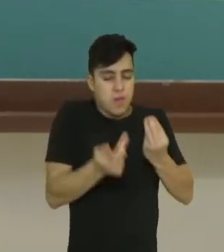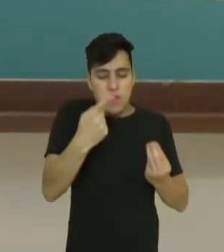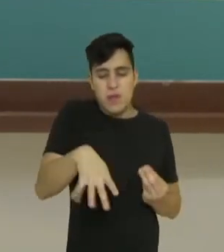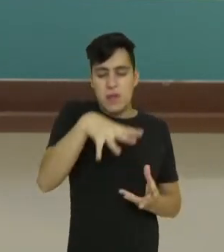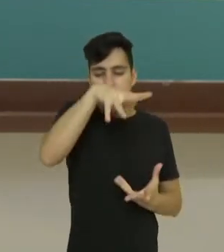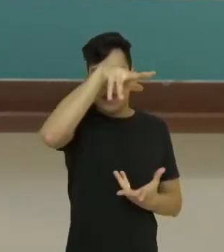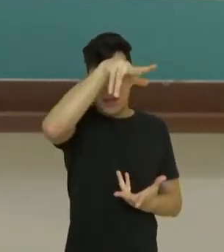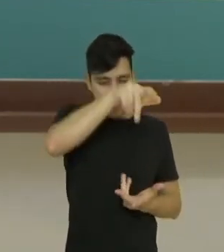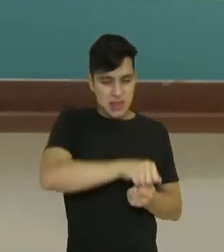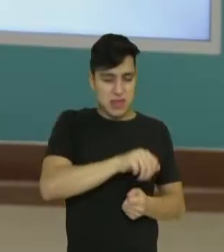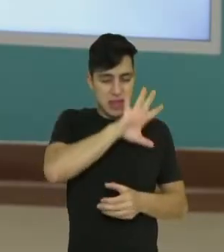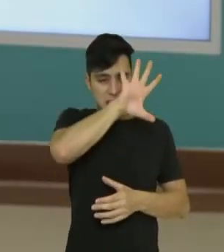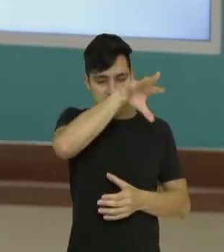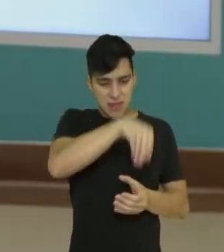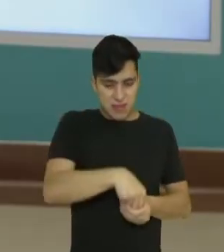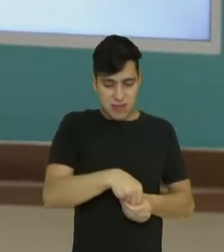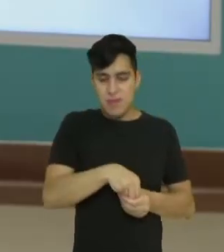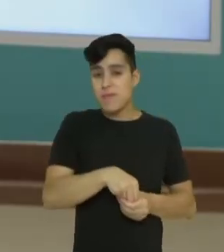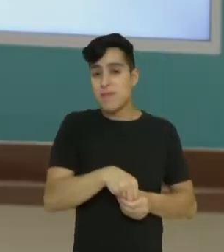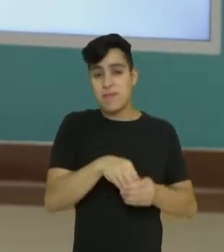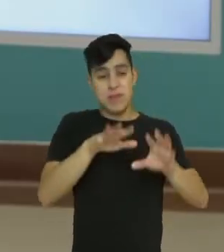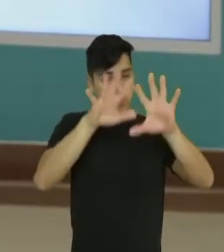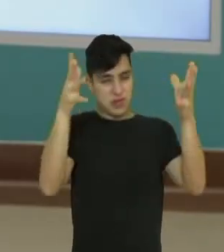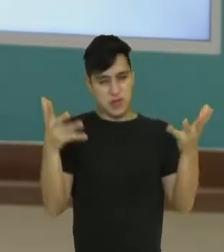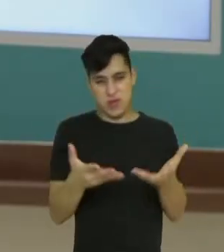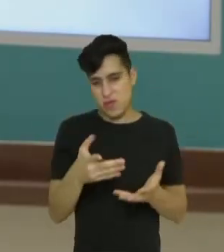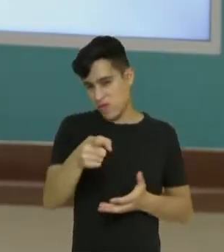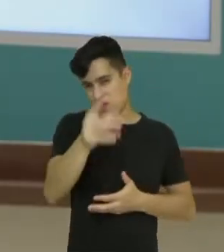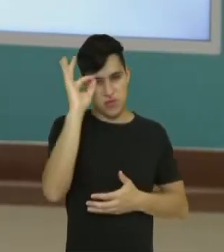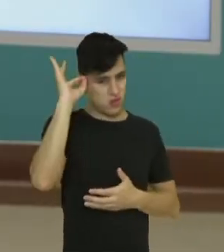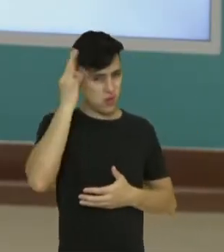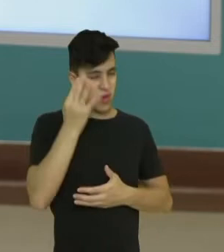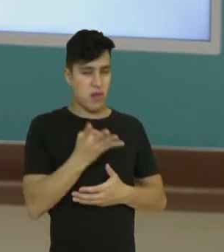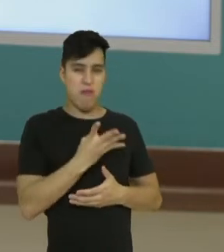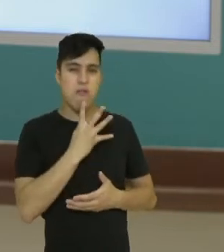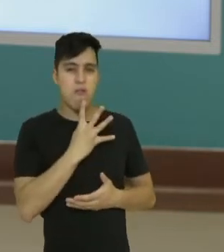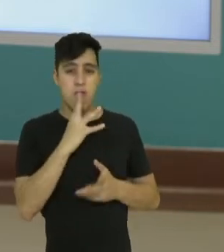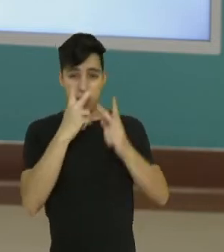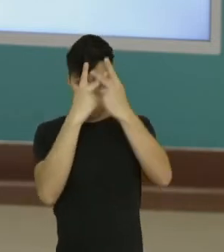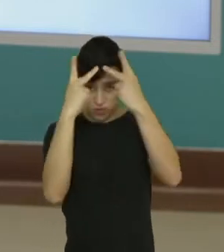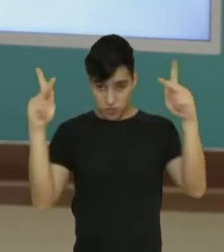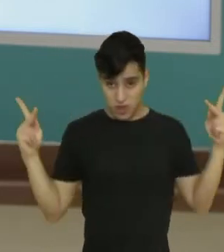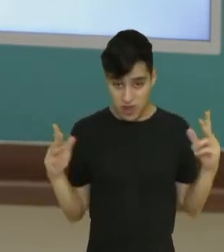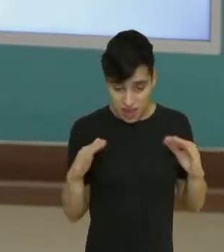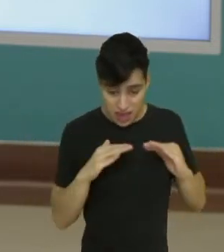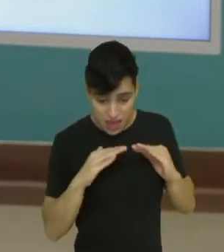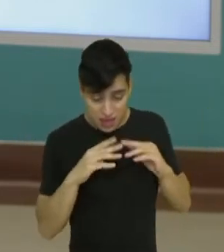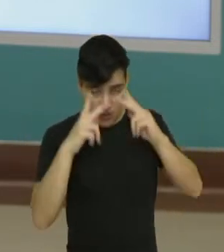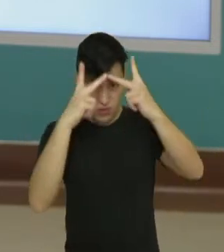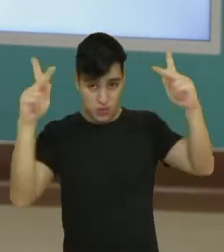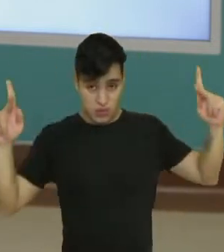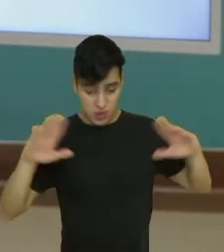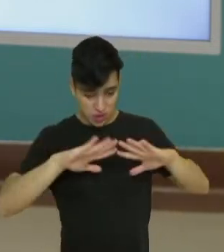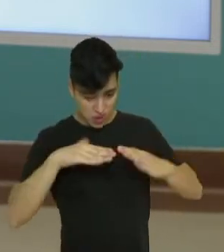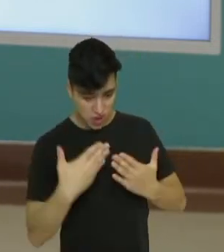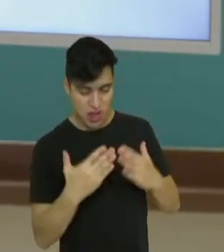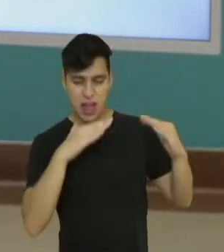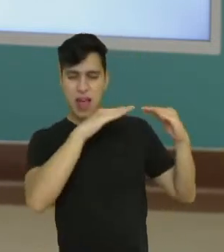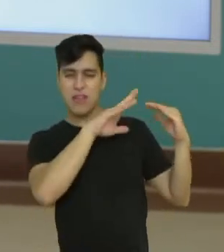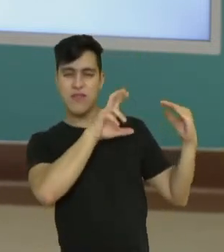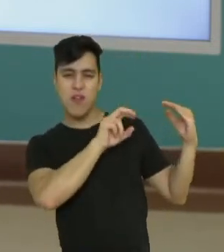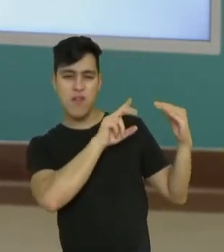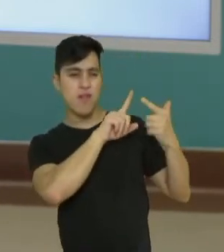planeta internamente? Na superfície você conhece. A sua casa, a sua escola, a casa da avó,